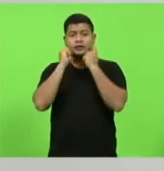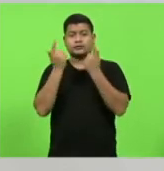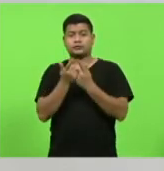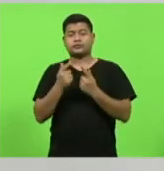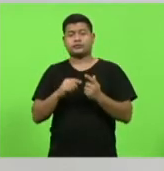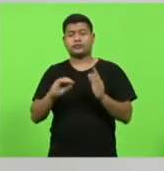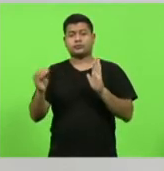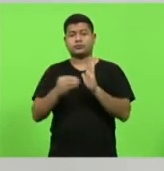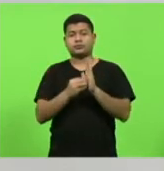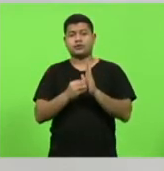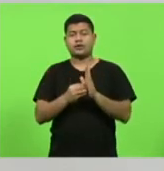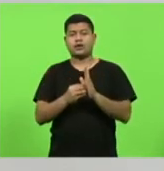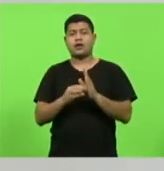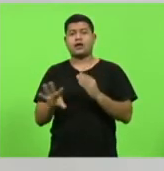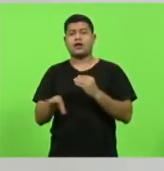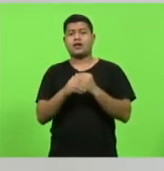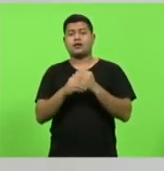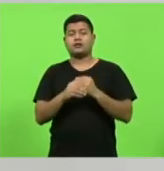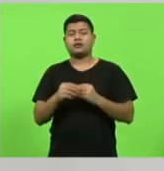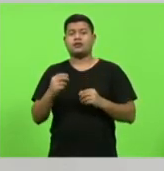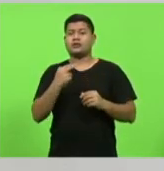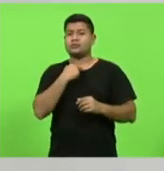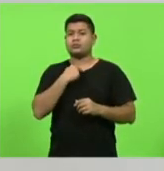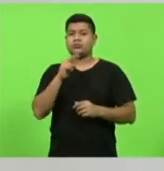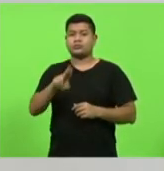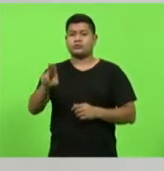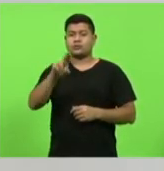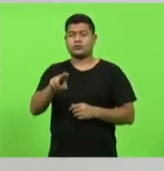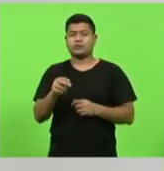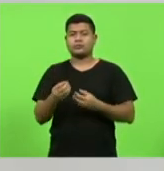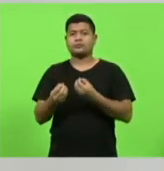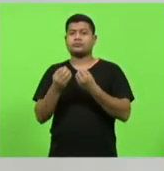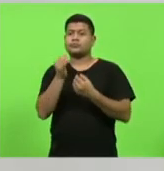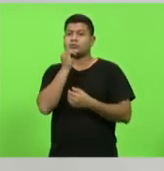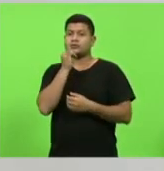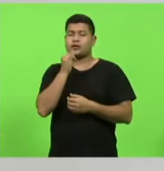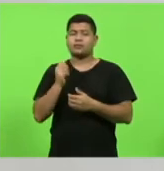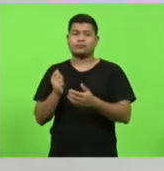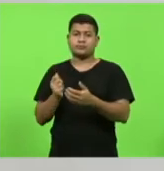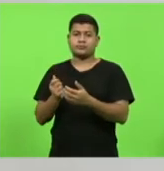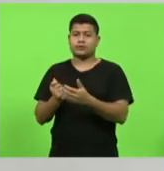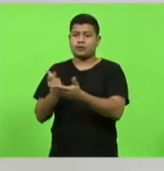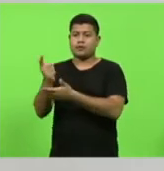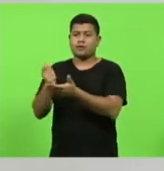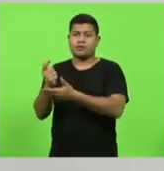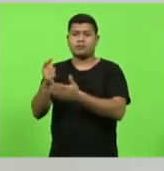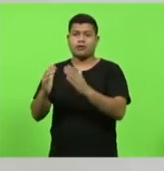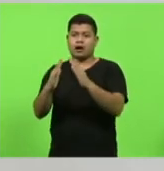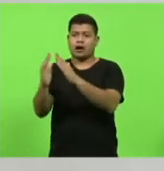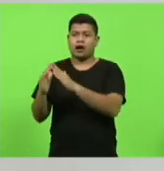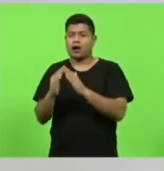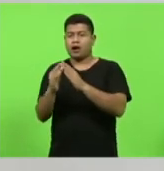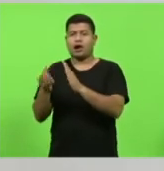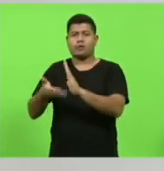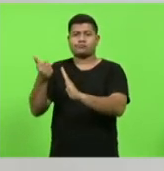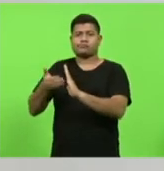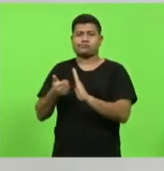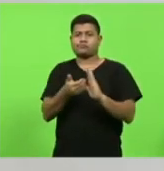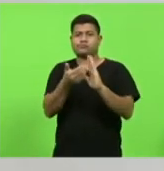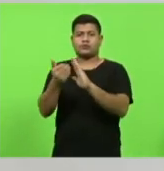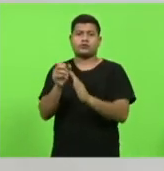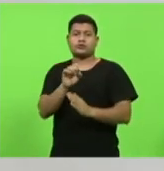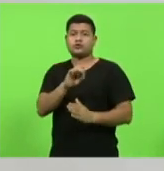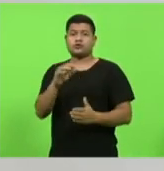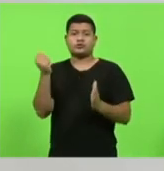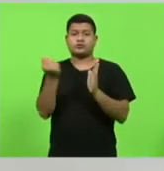emenda que não poderia ser utilizado o dinheiro para desapropriação e apenas carimbar o recurso para as rodovias